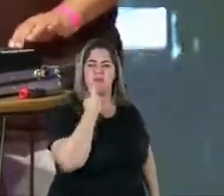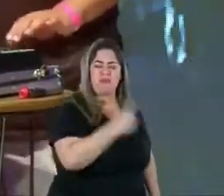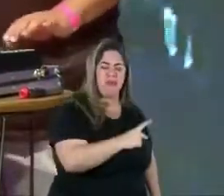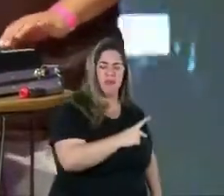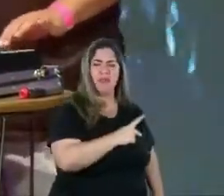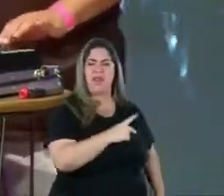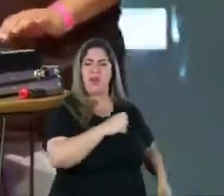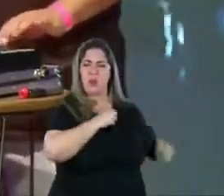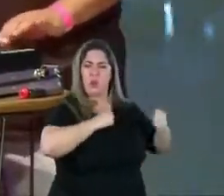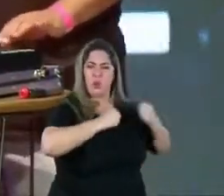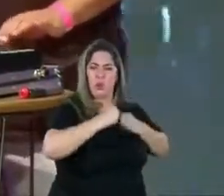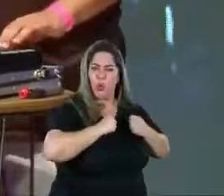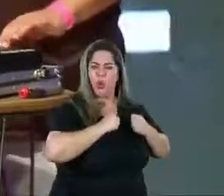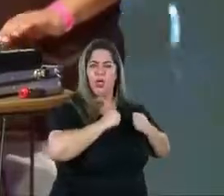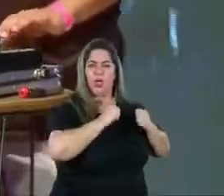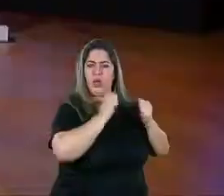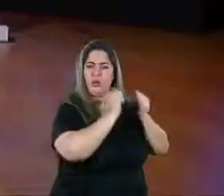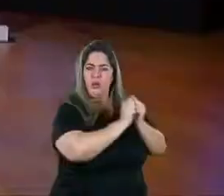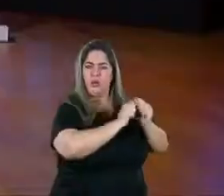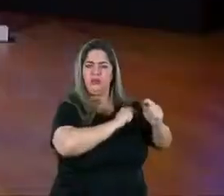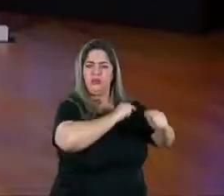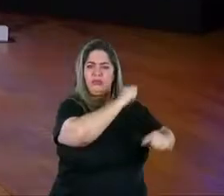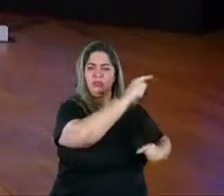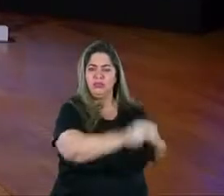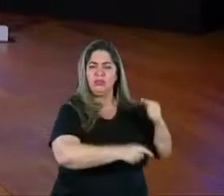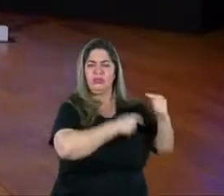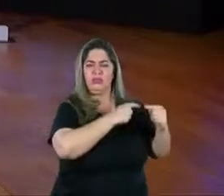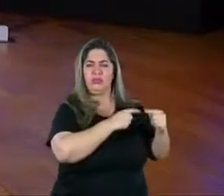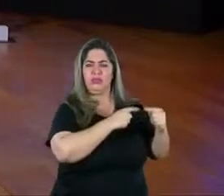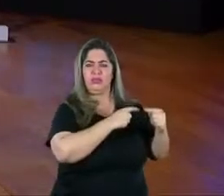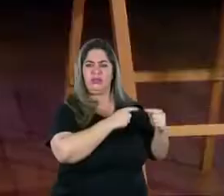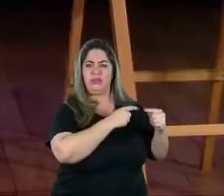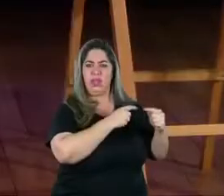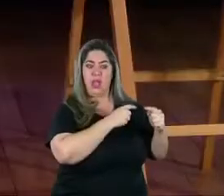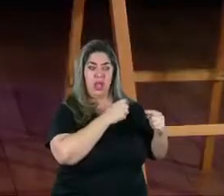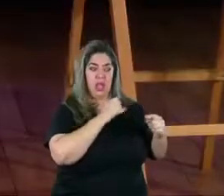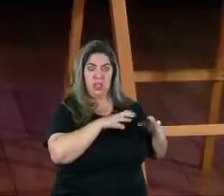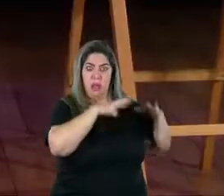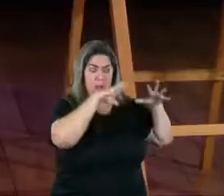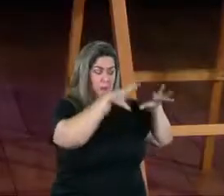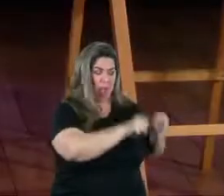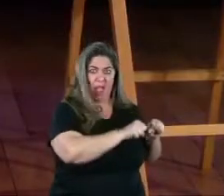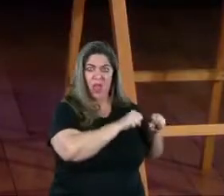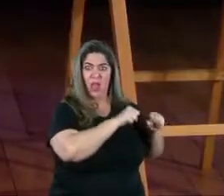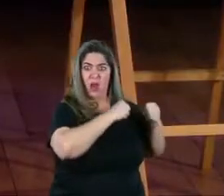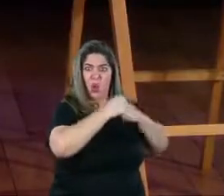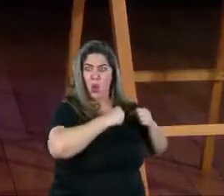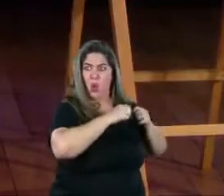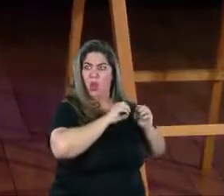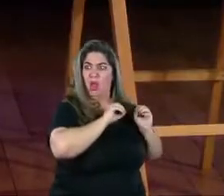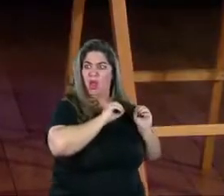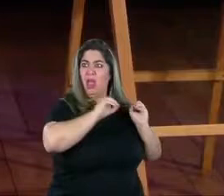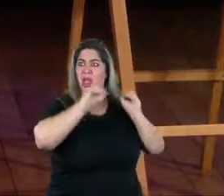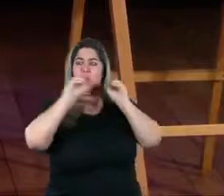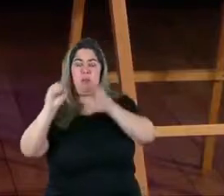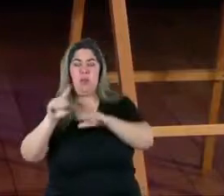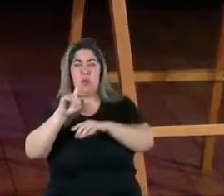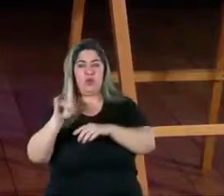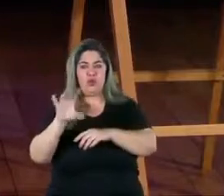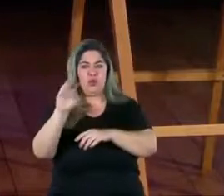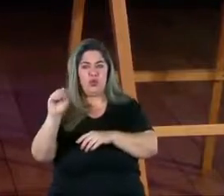dos fatos que determinam sua vida. Saindo do zoo, o senhor Palomar não pode apagar da mente a imagem do